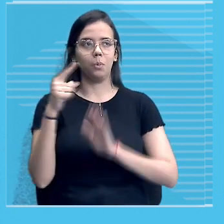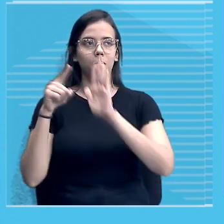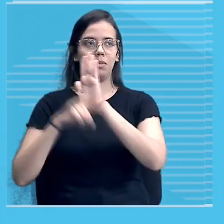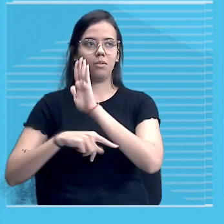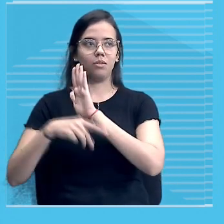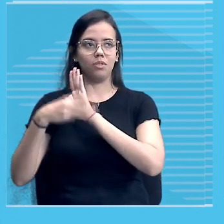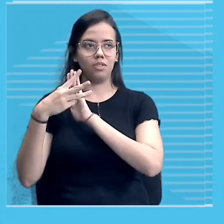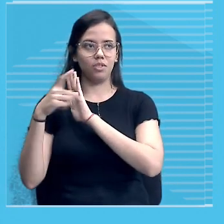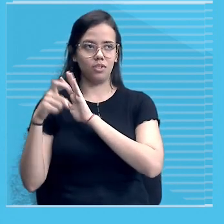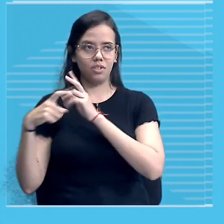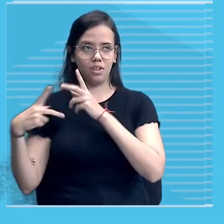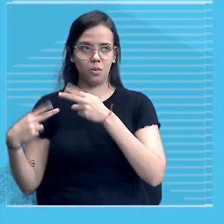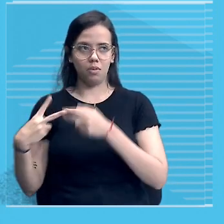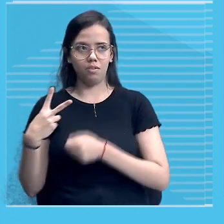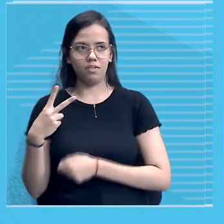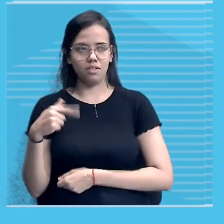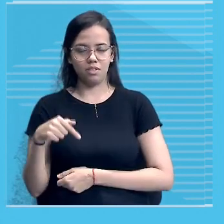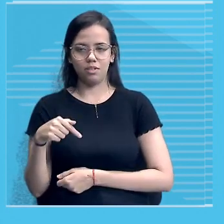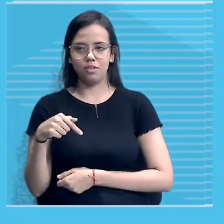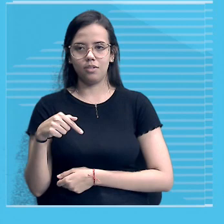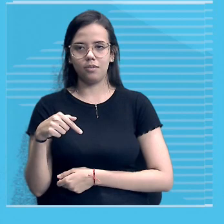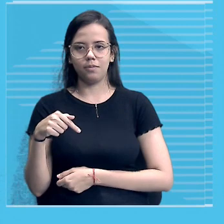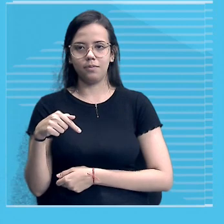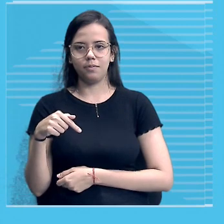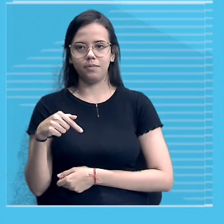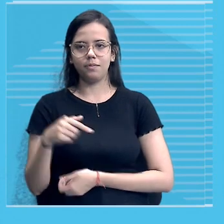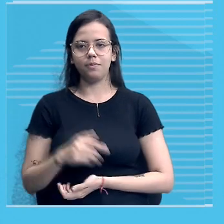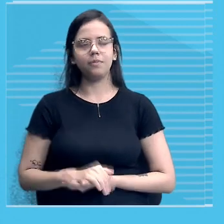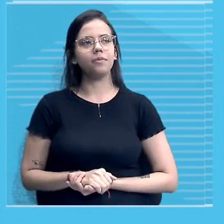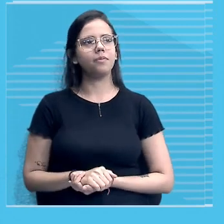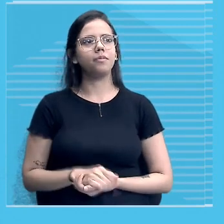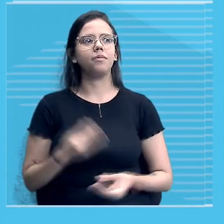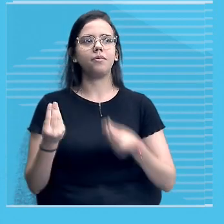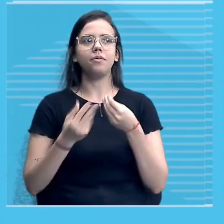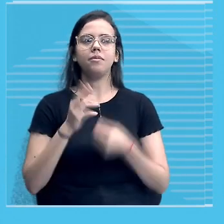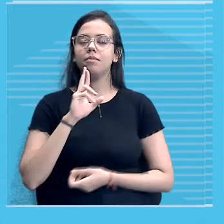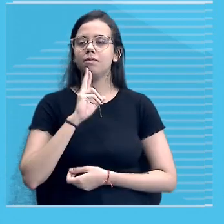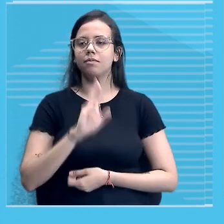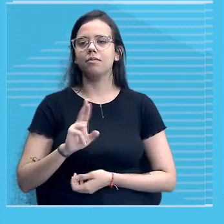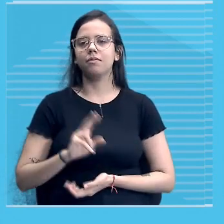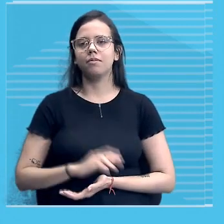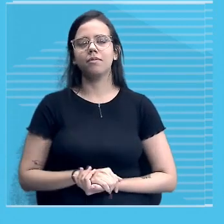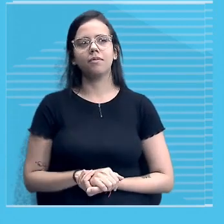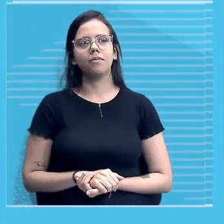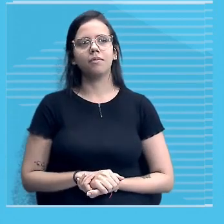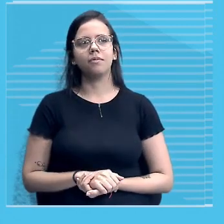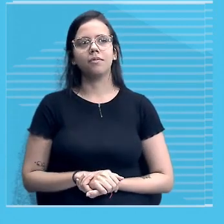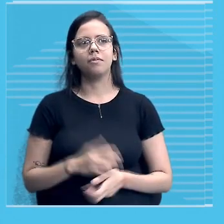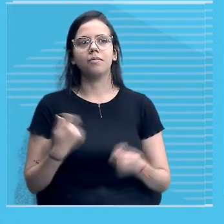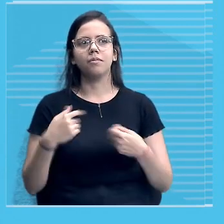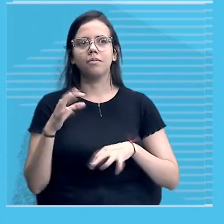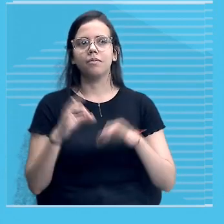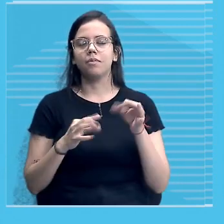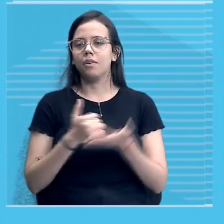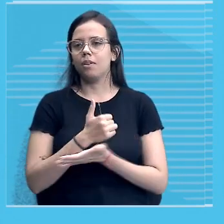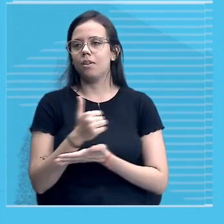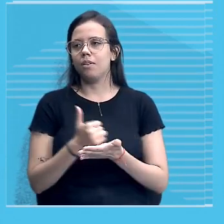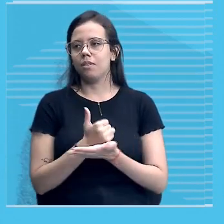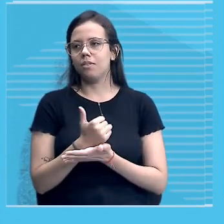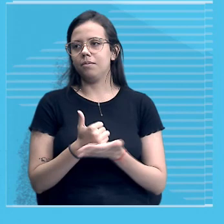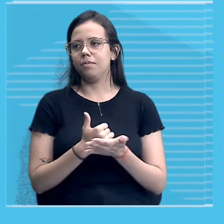3x = 27 como é que você resolve isso eu tenho colocar tudo na mesma base